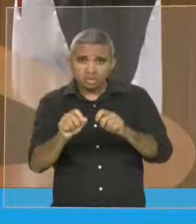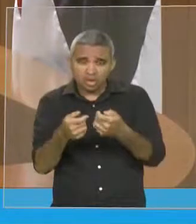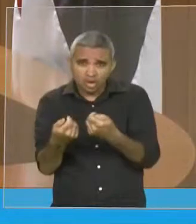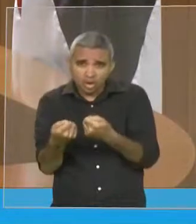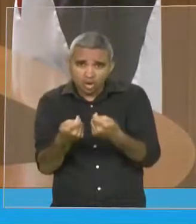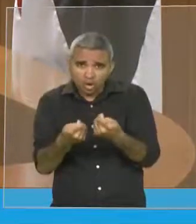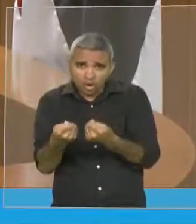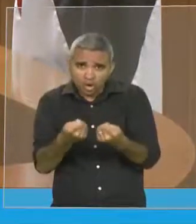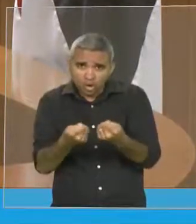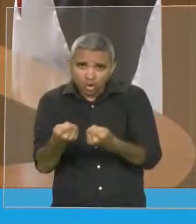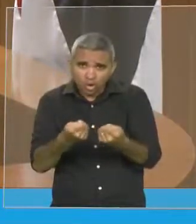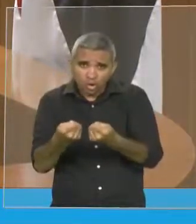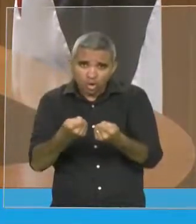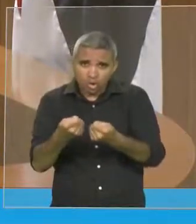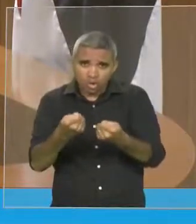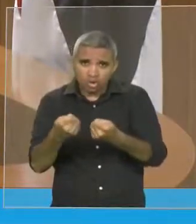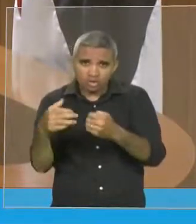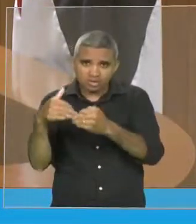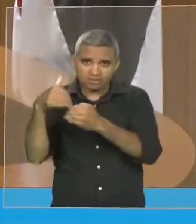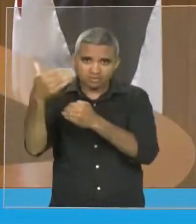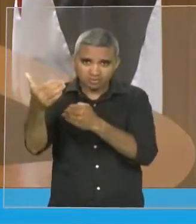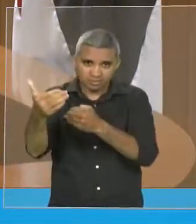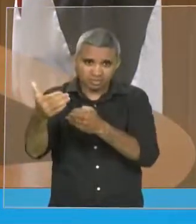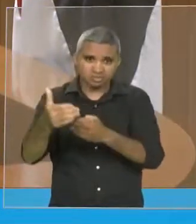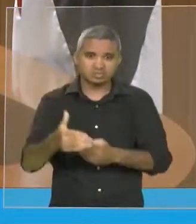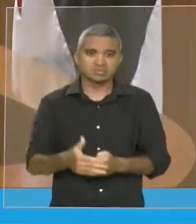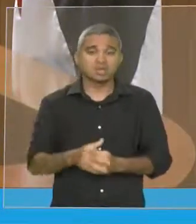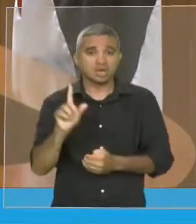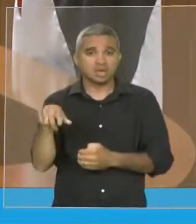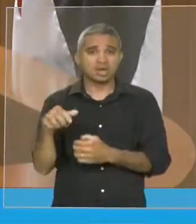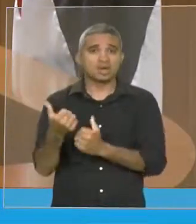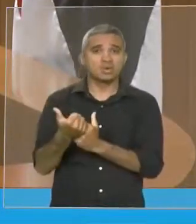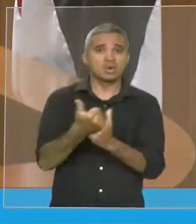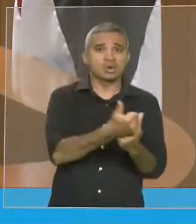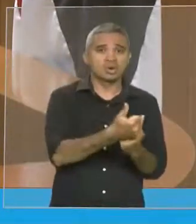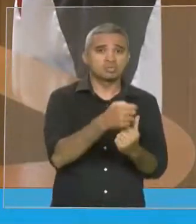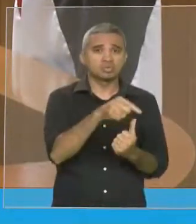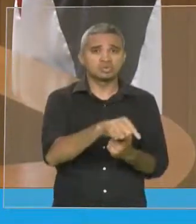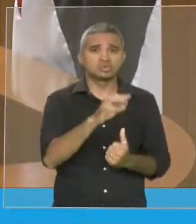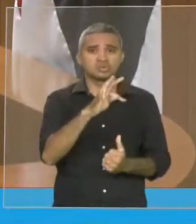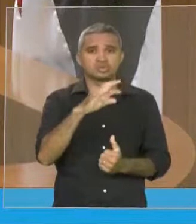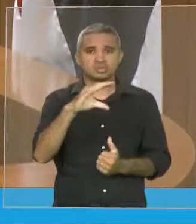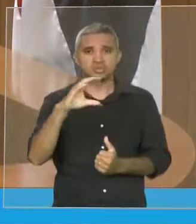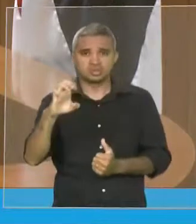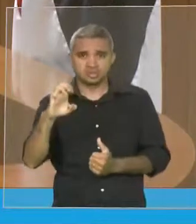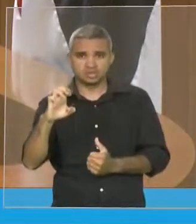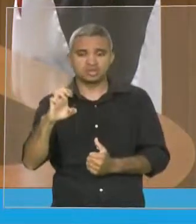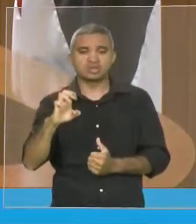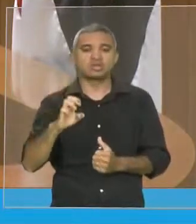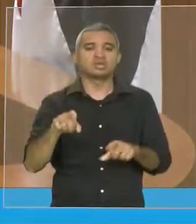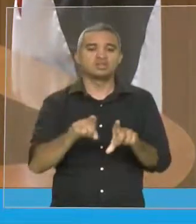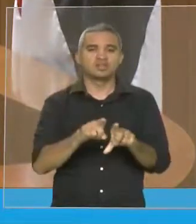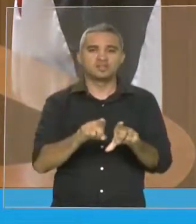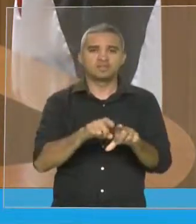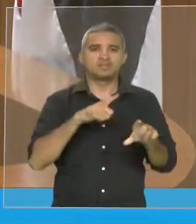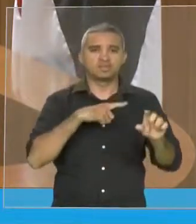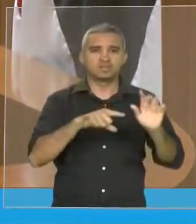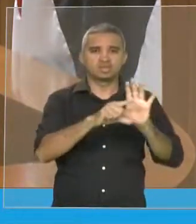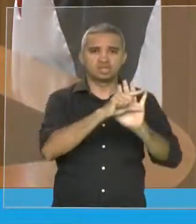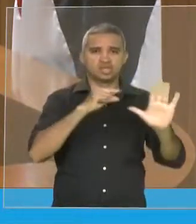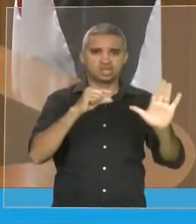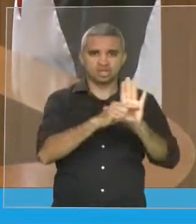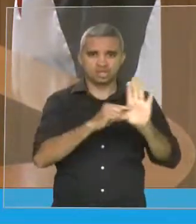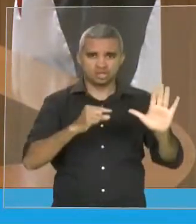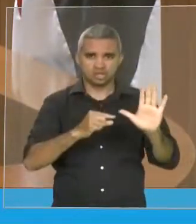Parlamento, que será exercido com auxílio do Tribunal de Contas. E aí relaciona nos incisos a competência